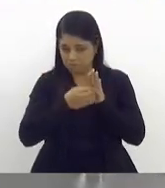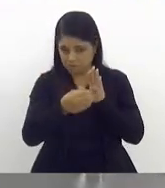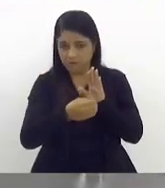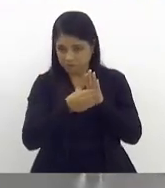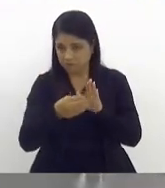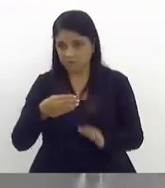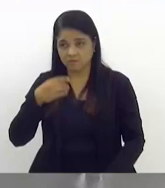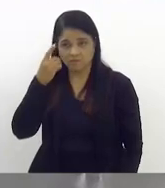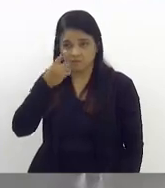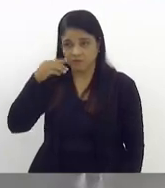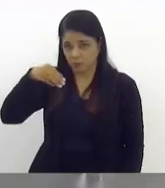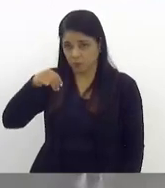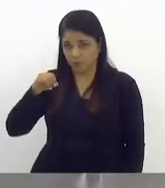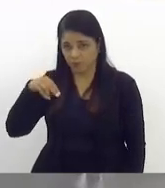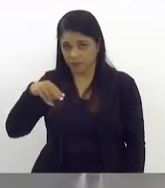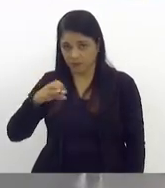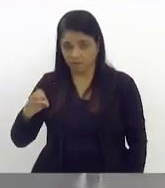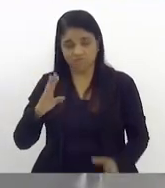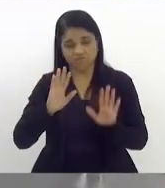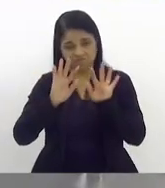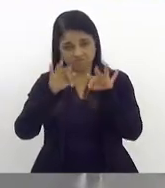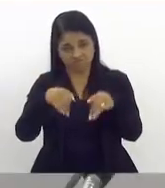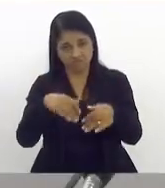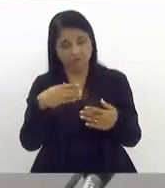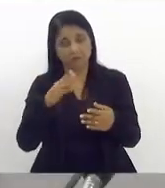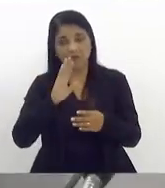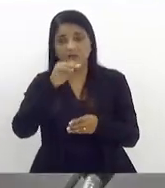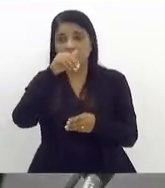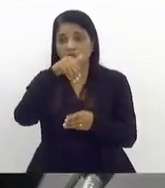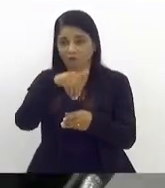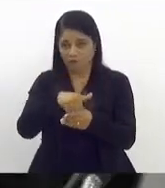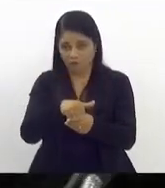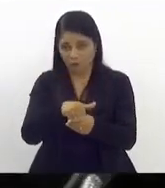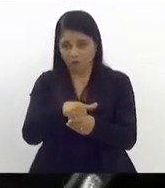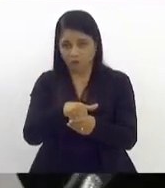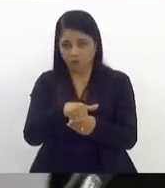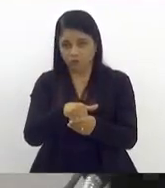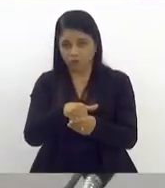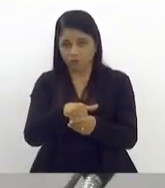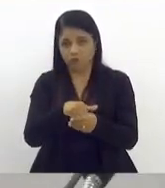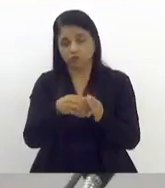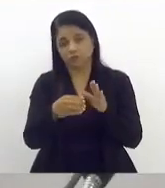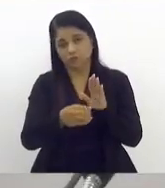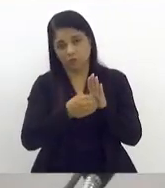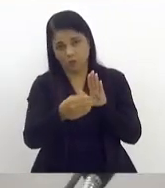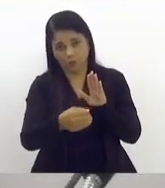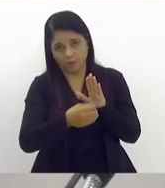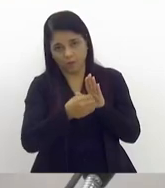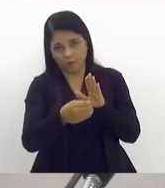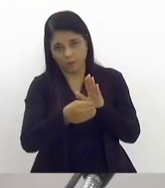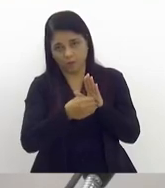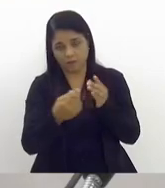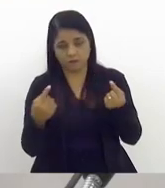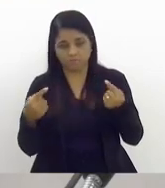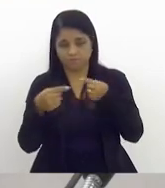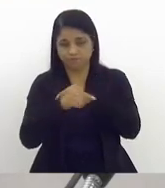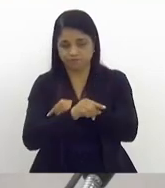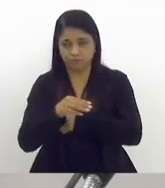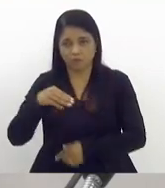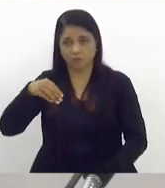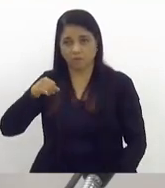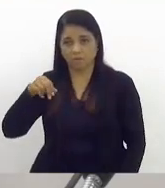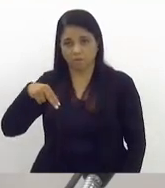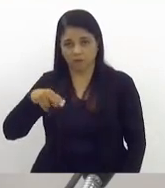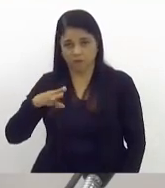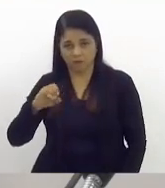ser. Então, vou encerrar a discussão e aqueles que votam... Com o parecer, o voto divergente do deputado Mink, permaneçam como